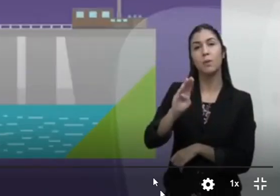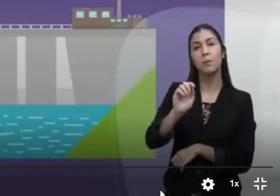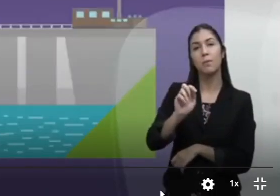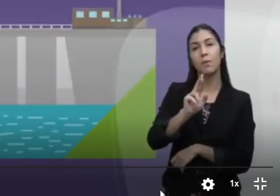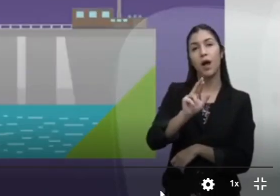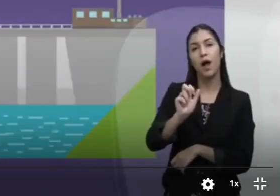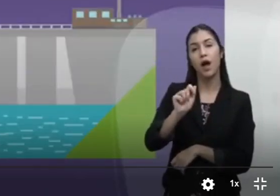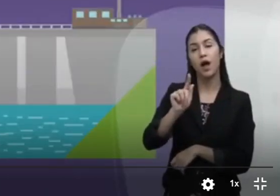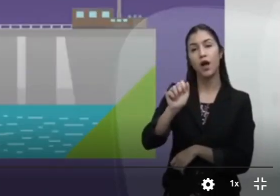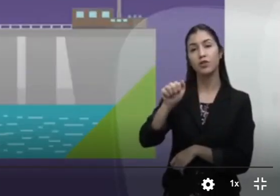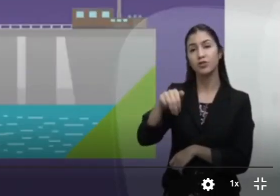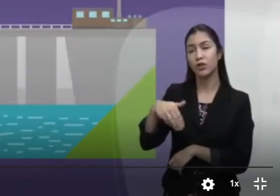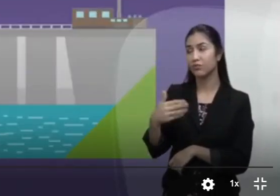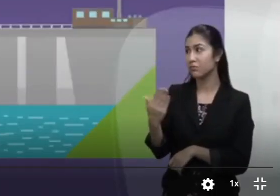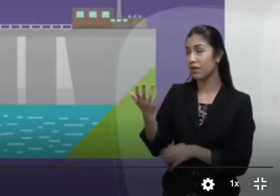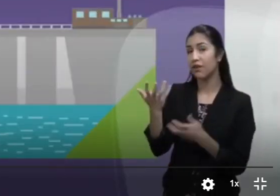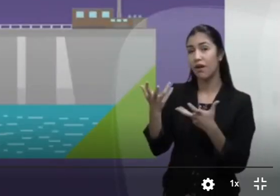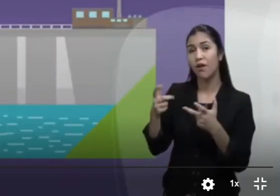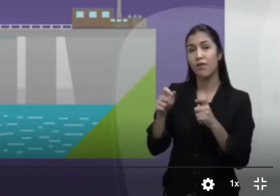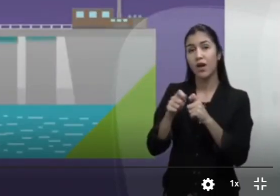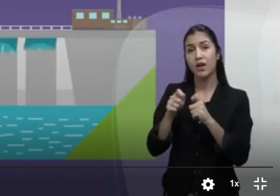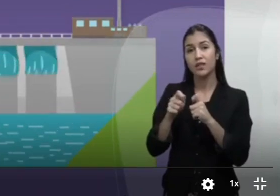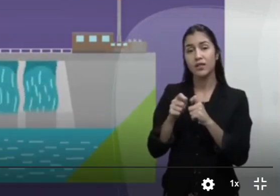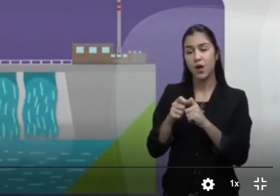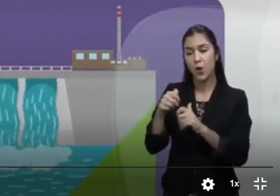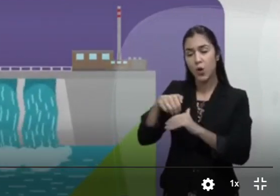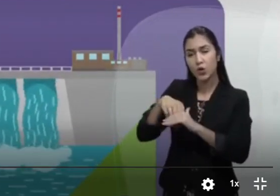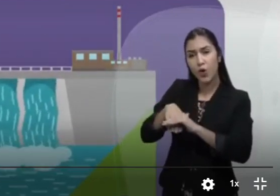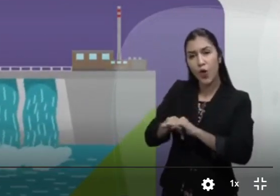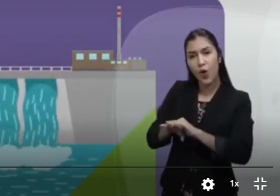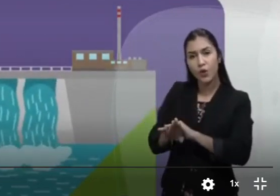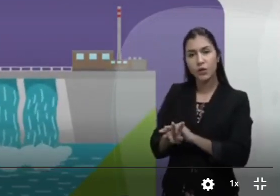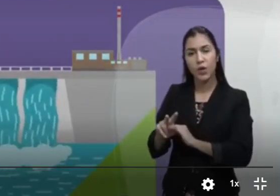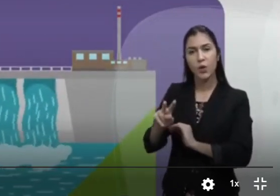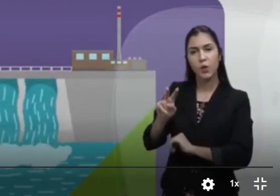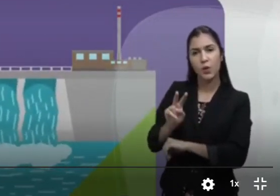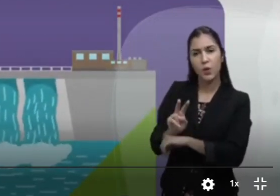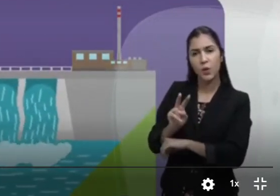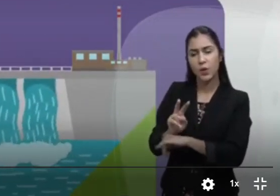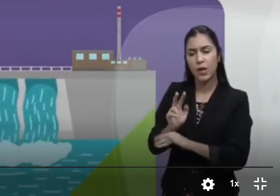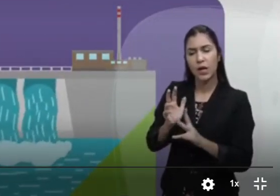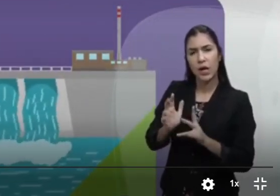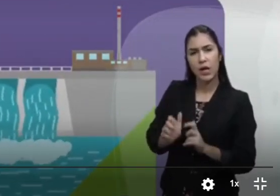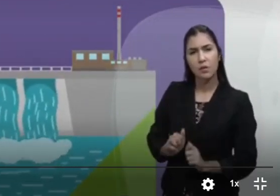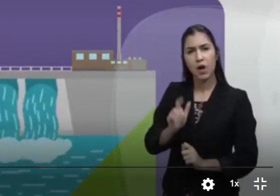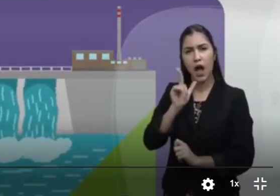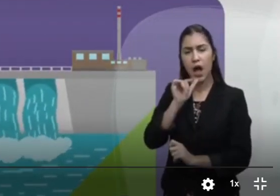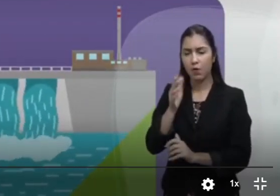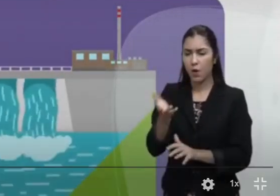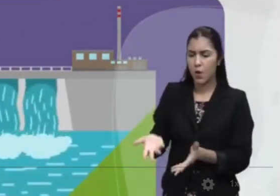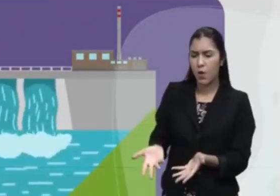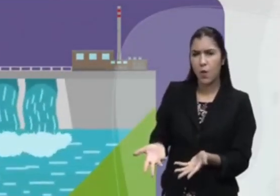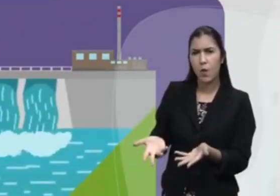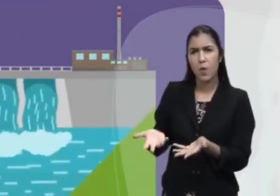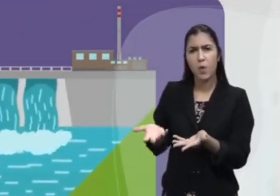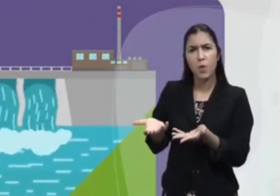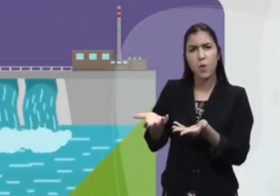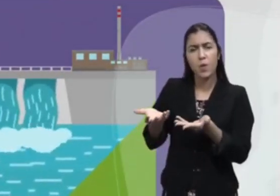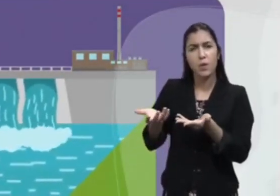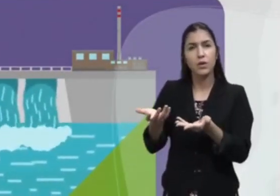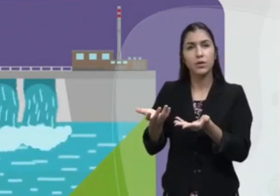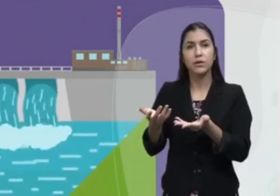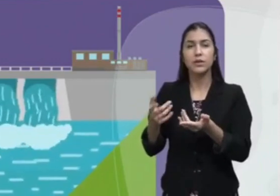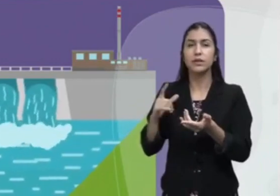A barragem visa estabelecer um reservatório que represa a água elevando seu nível, proporcionando uma